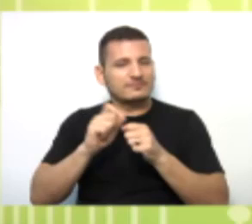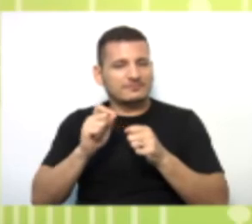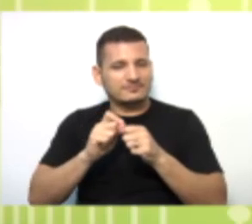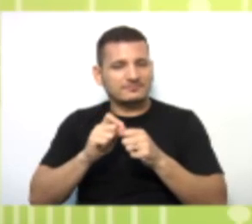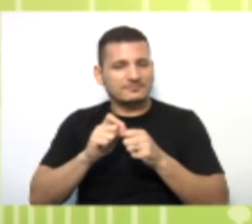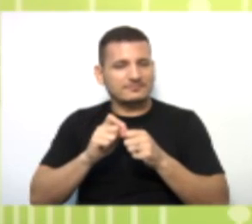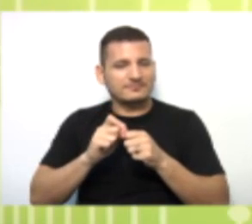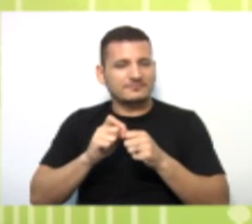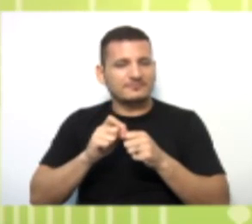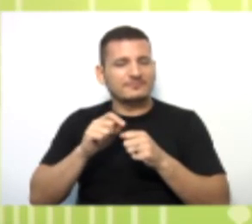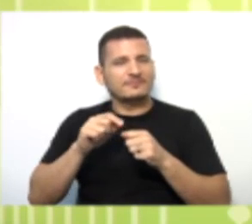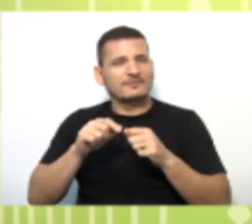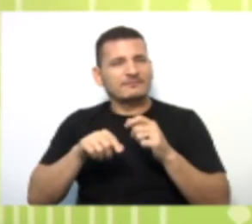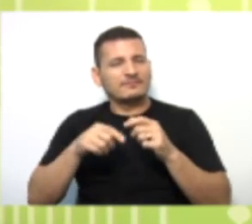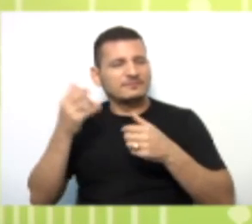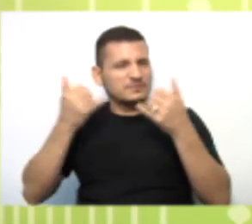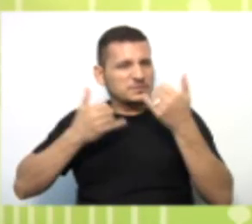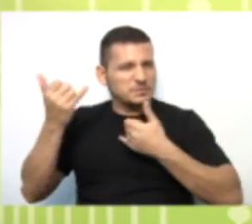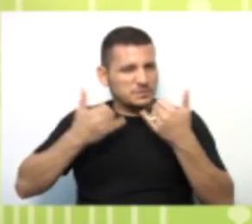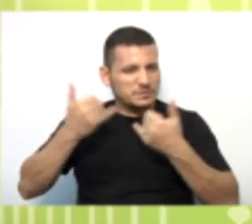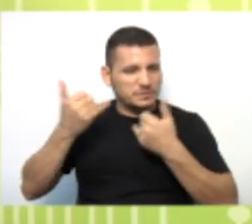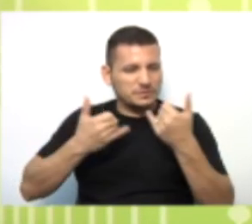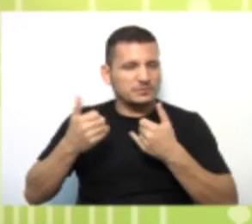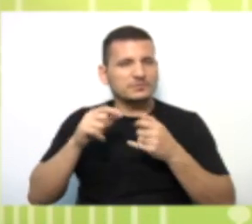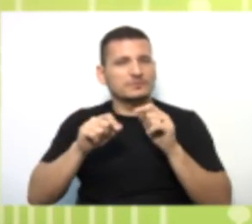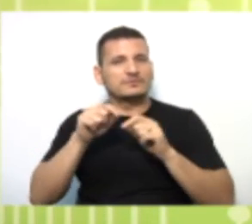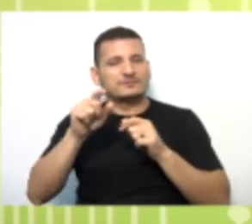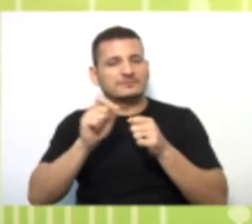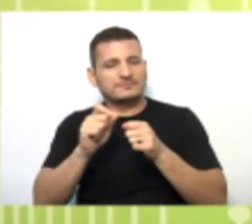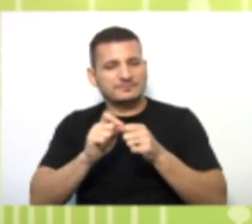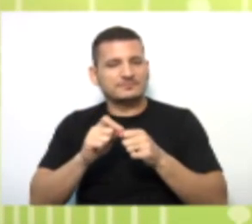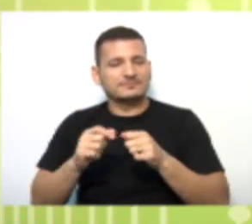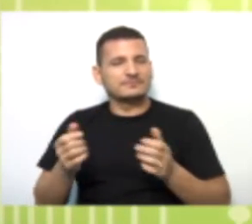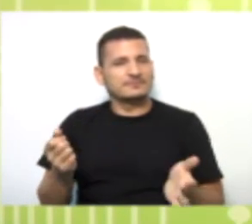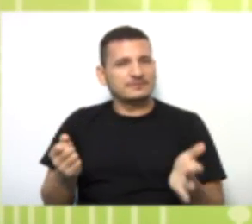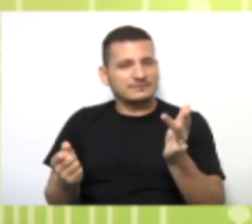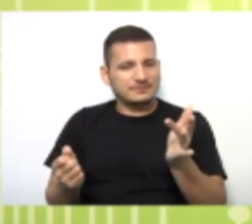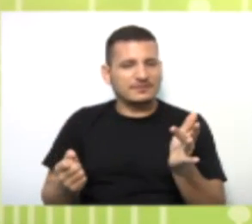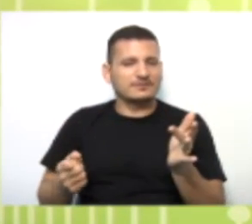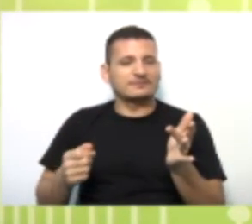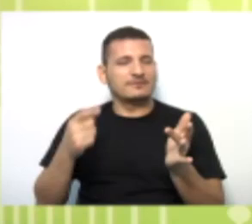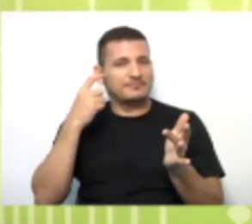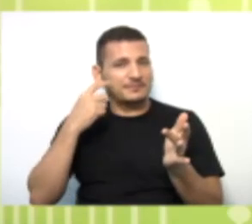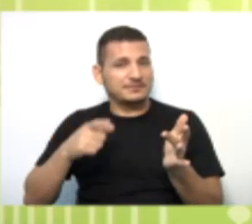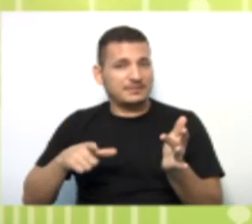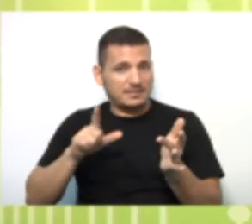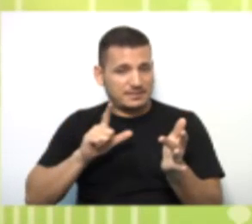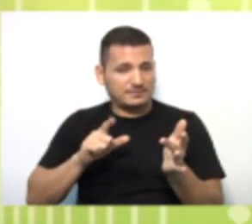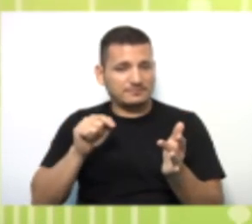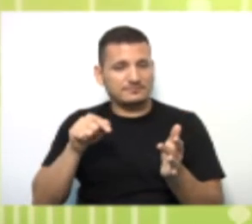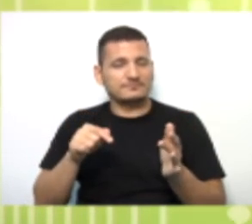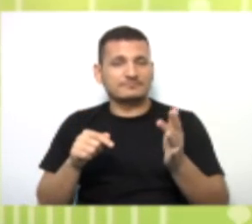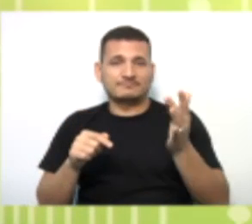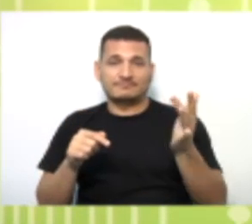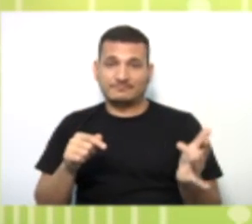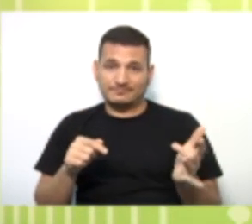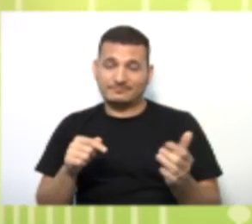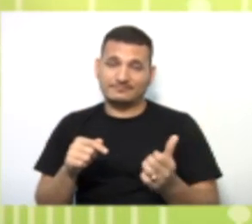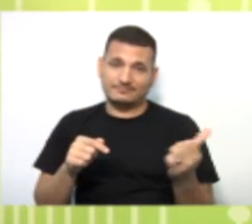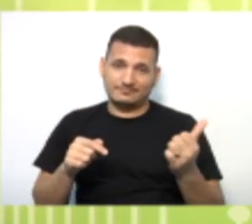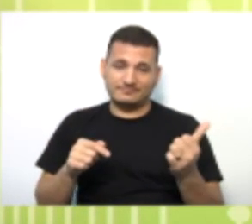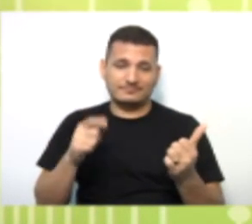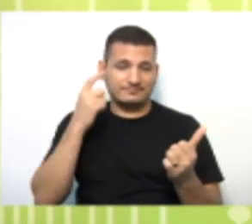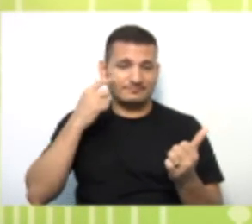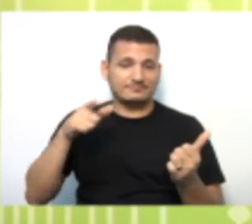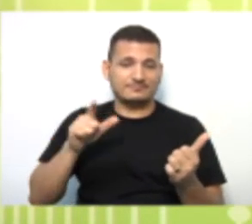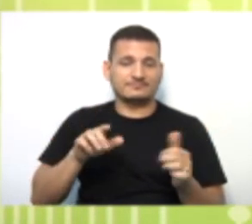Isso ele vai dando uma enxurrada de informação para o que você tem que fazer. Na hora que você dá certo, você já pensa antes. Na hora que você dá certo para o outro lado, você já pensa antes. Na